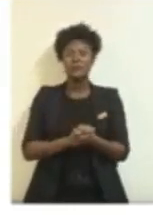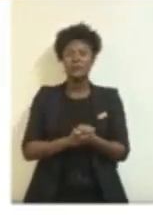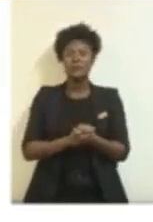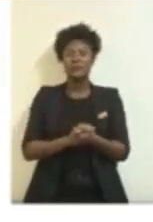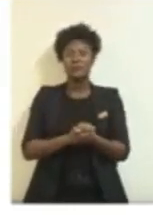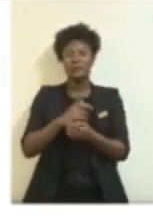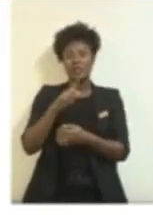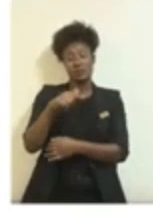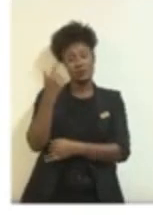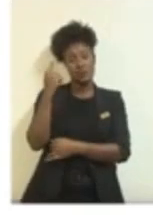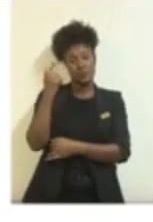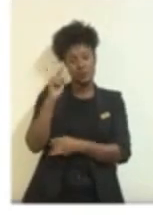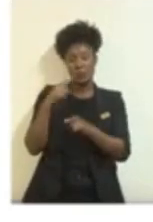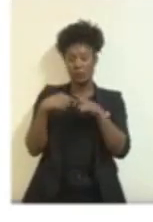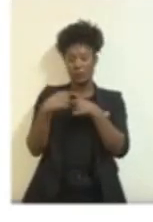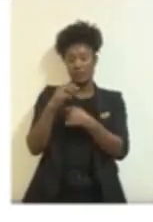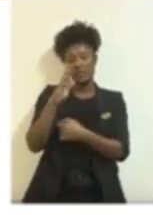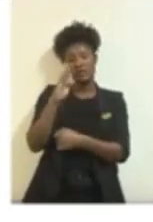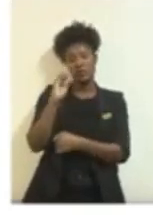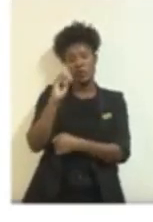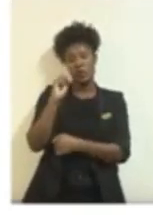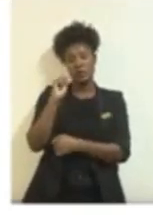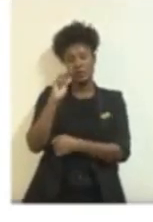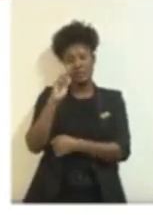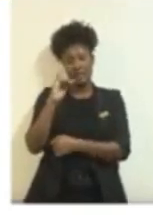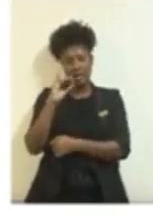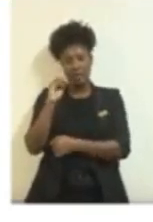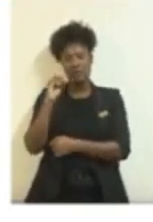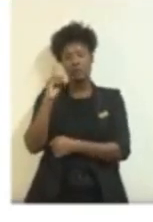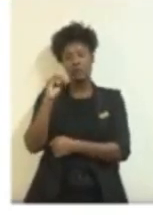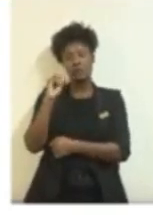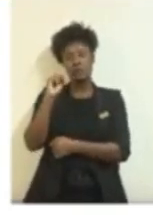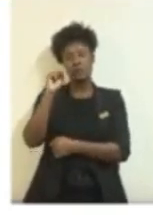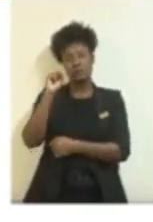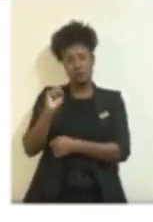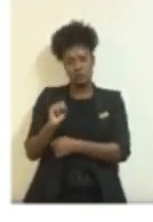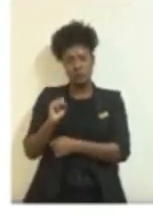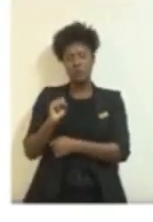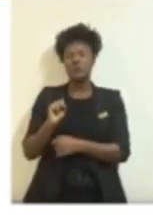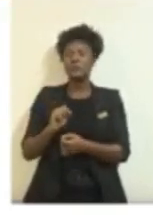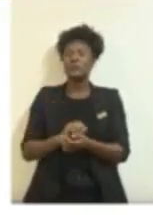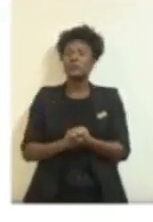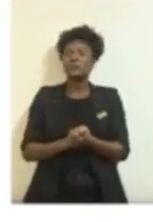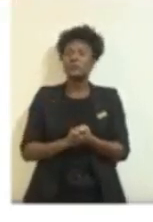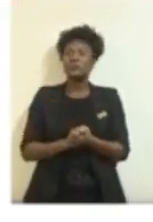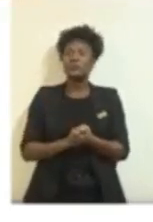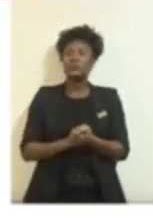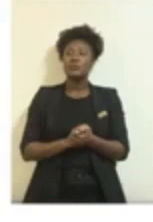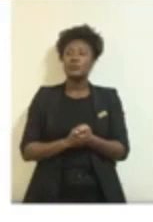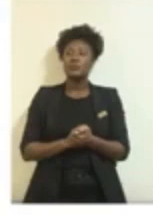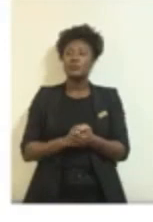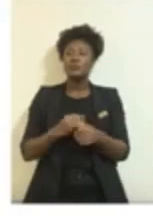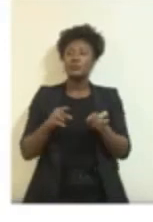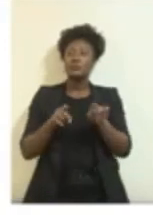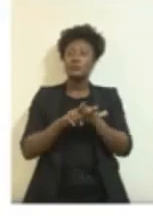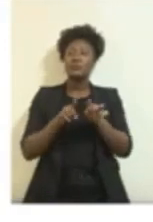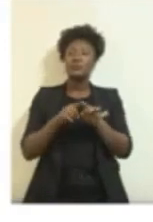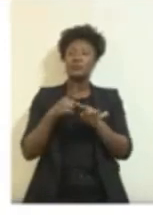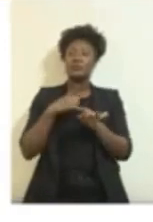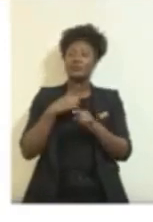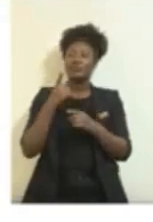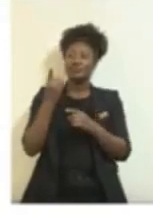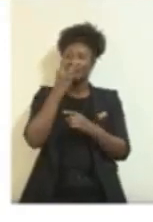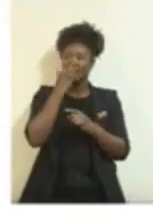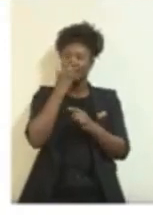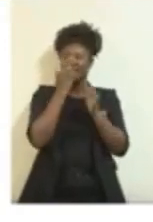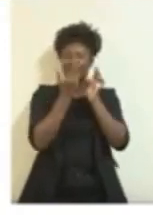Aqui Rosário do Sul. A Serra do Sudeste, que é o escudo granítico, que a Hasenack também falou, como esses mosaicos de campo e